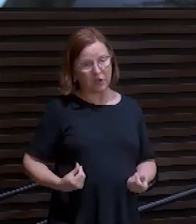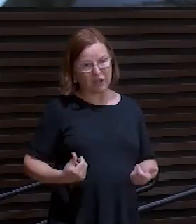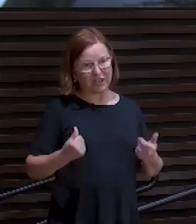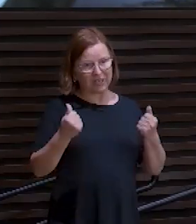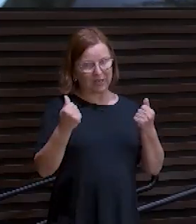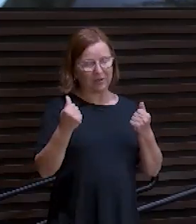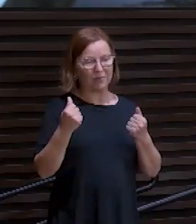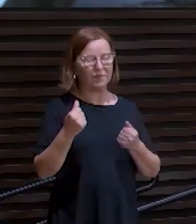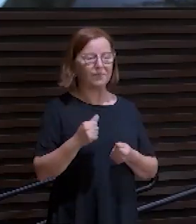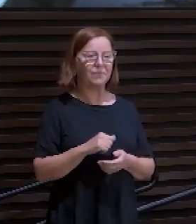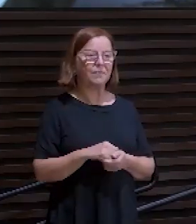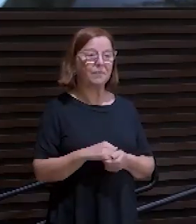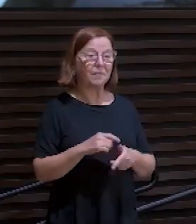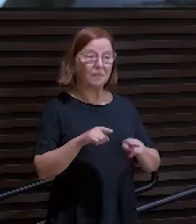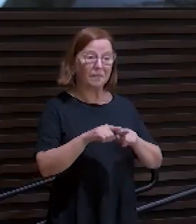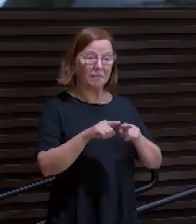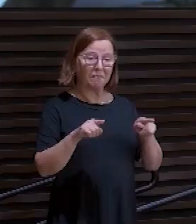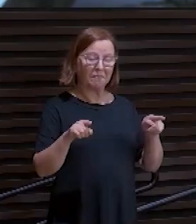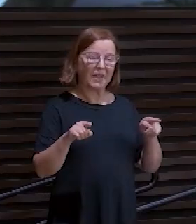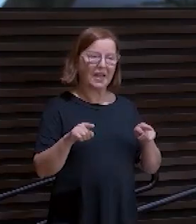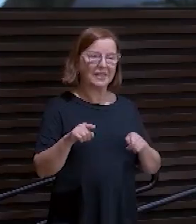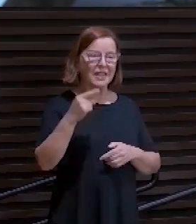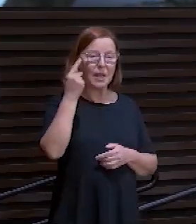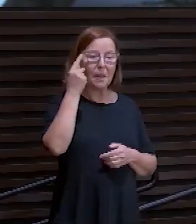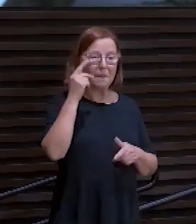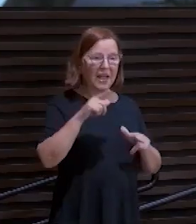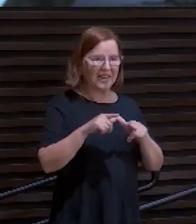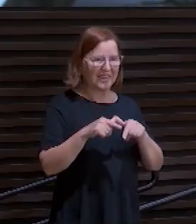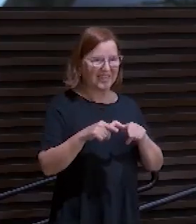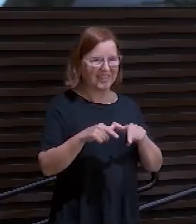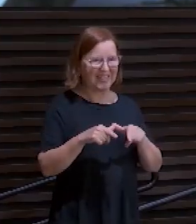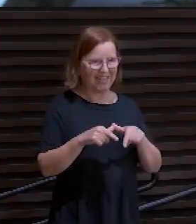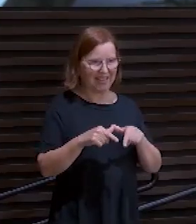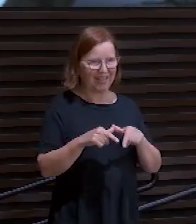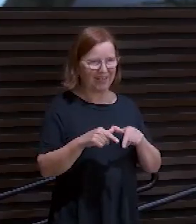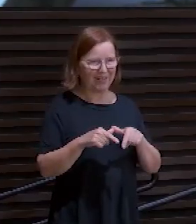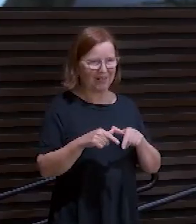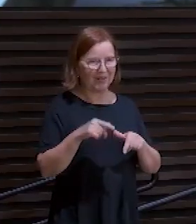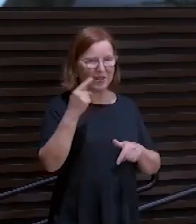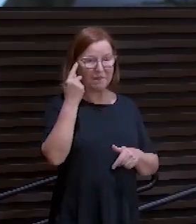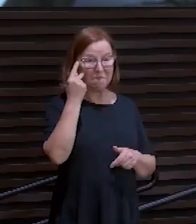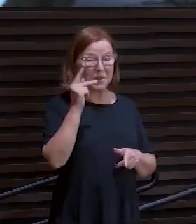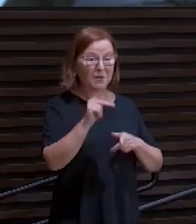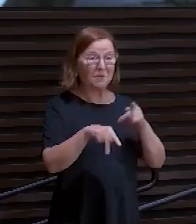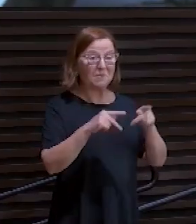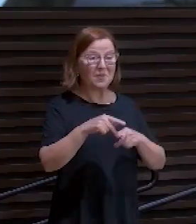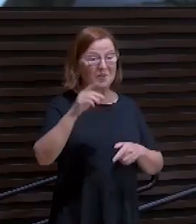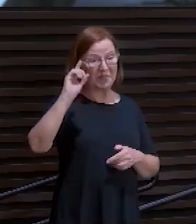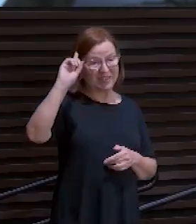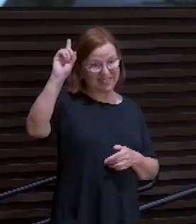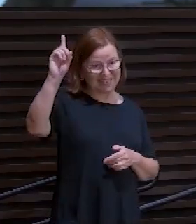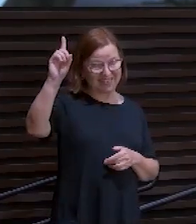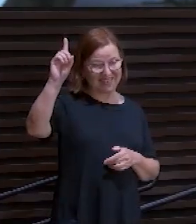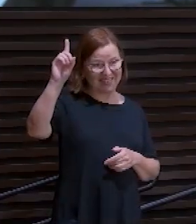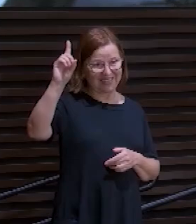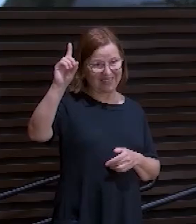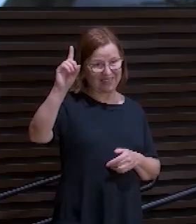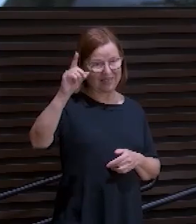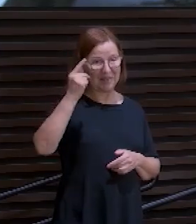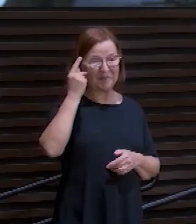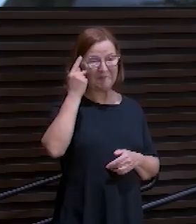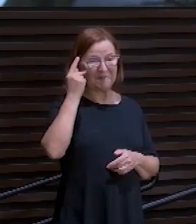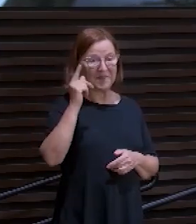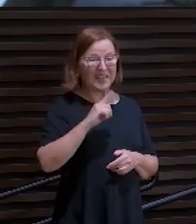O texto está dizendo, é para Israel, é para o meu povo, para que haja grande livramento.